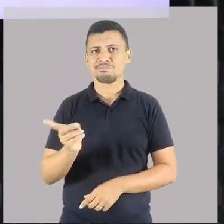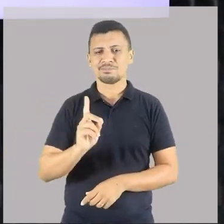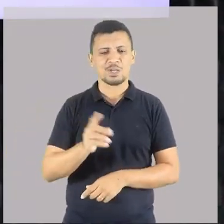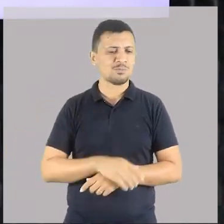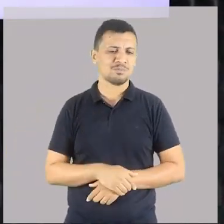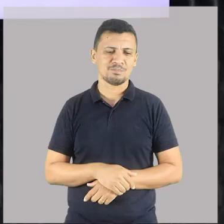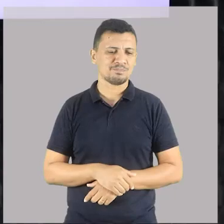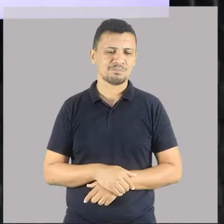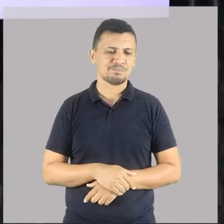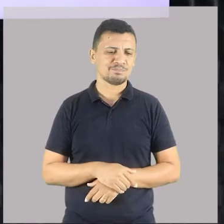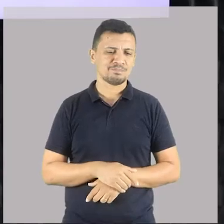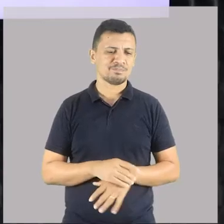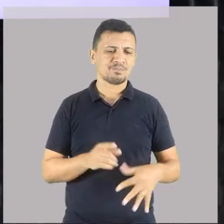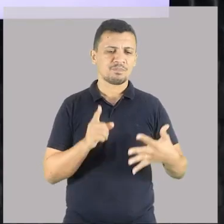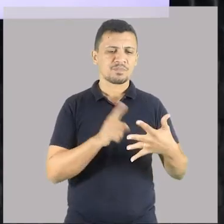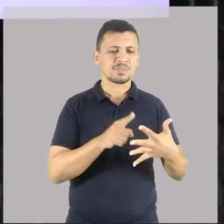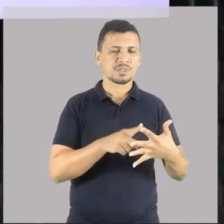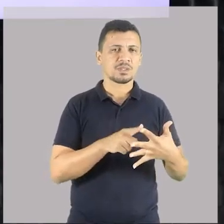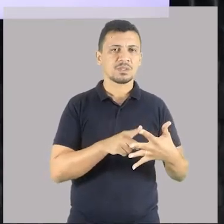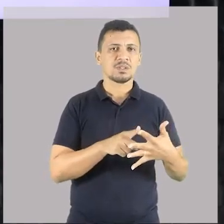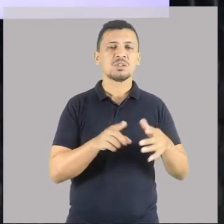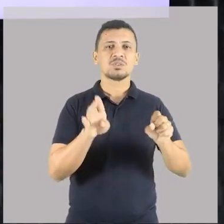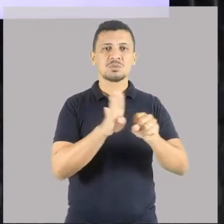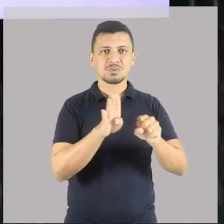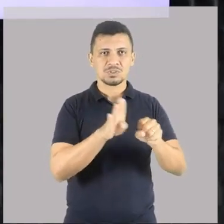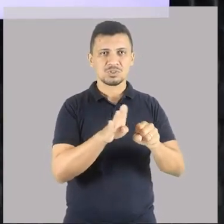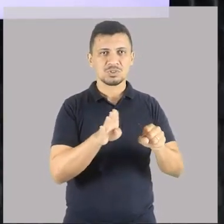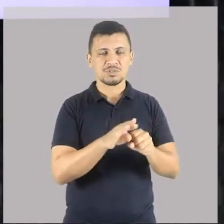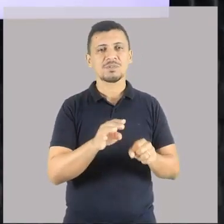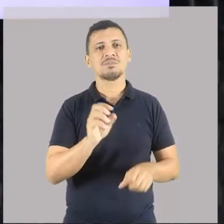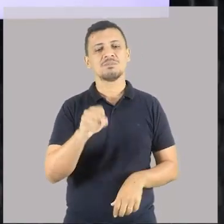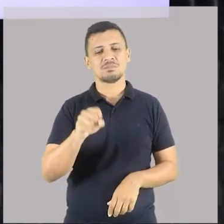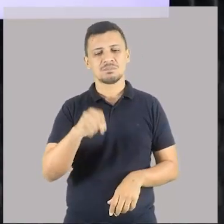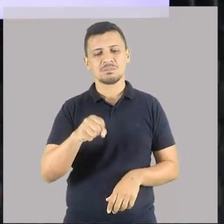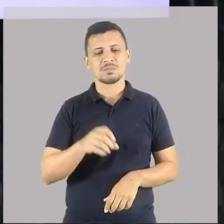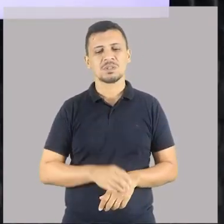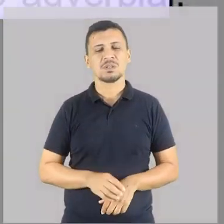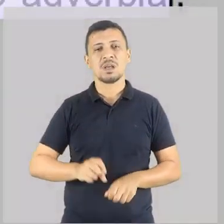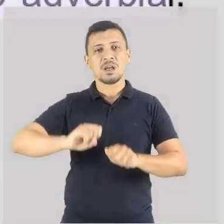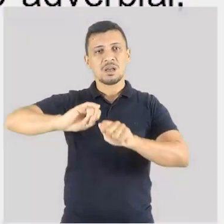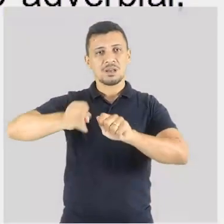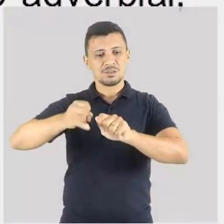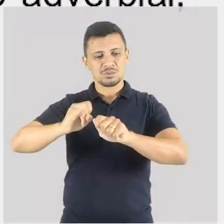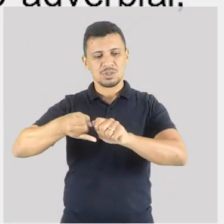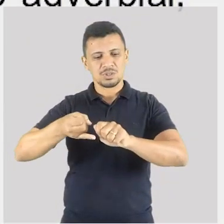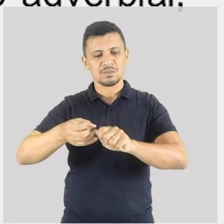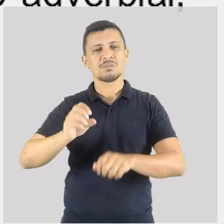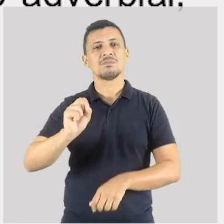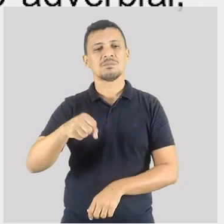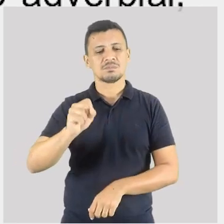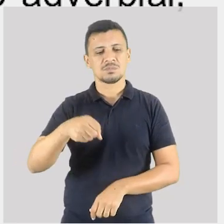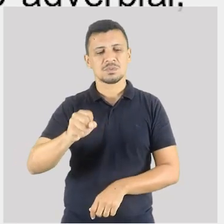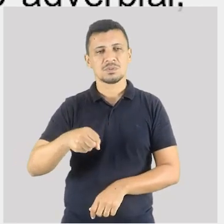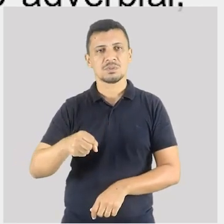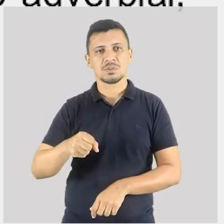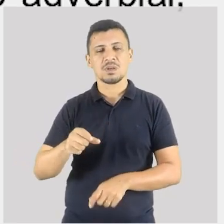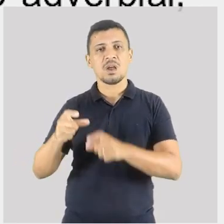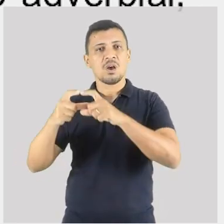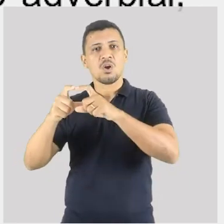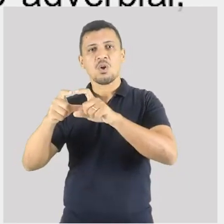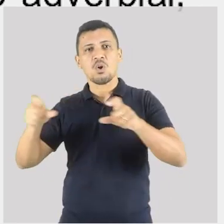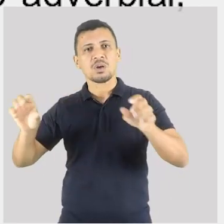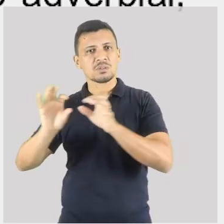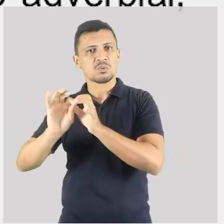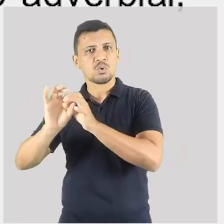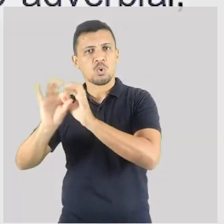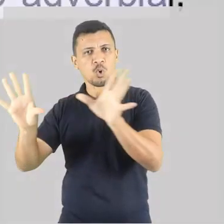condição integrante, tá? Letra B, oração substantiva, verdade. Oração adjetiva, o segundo, verdade. Oração